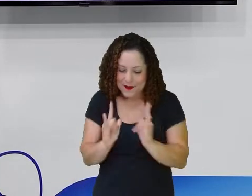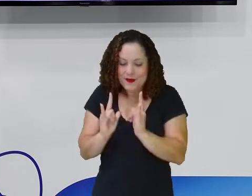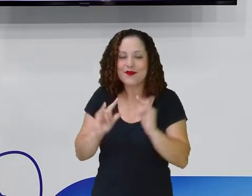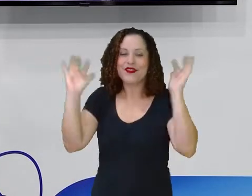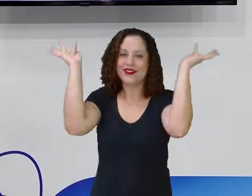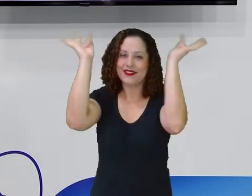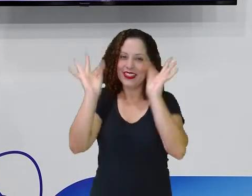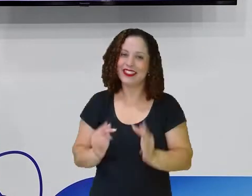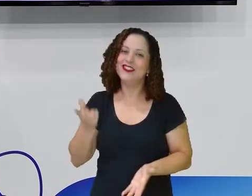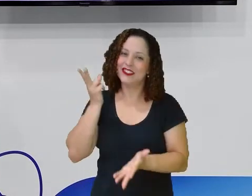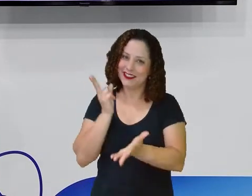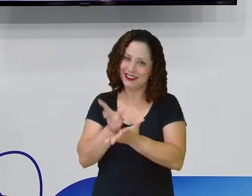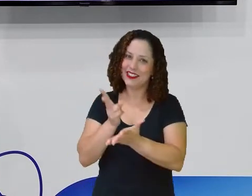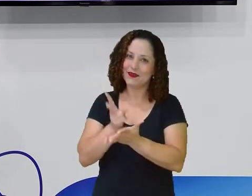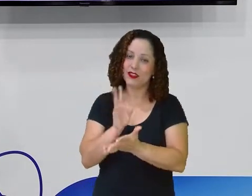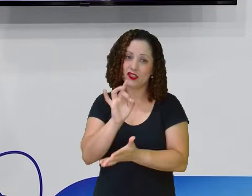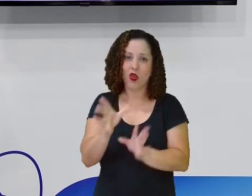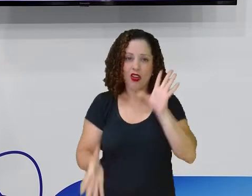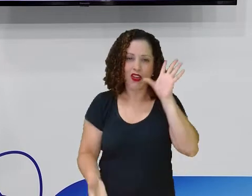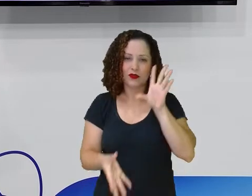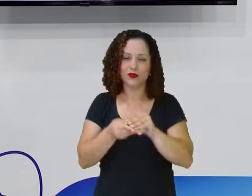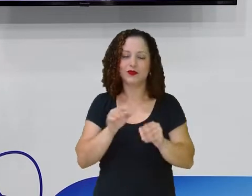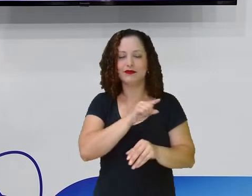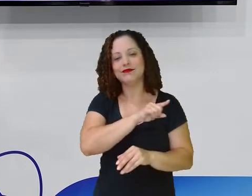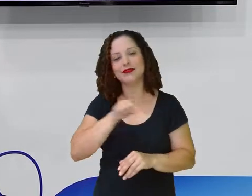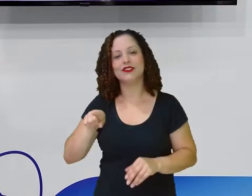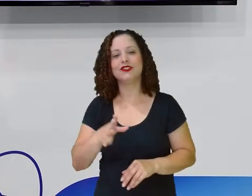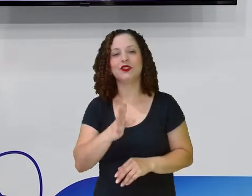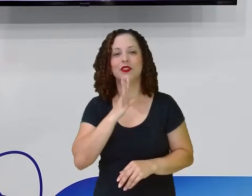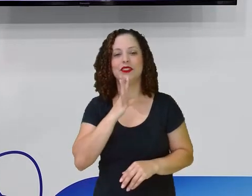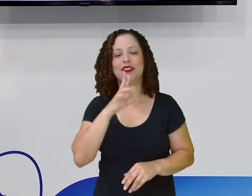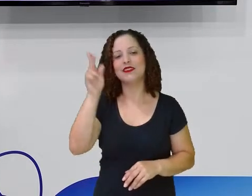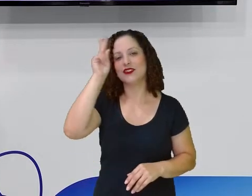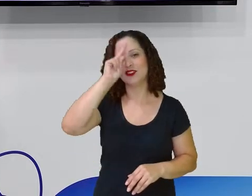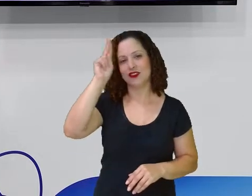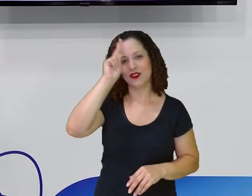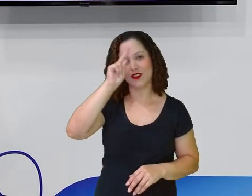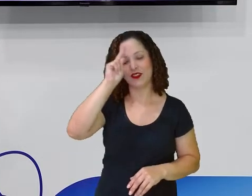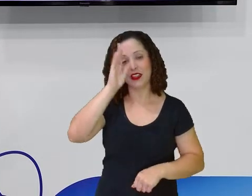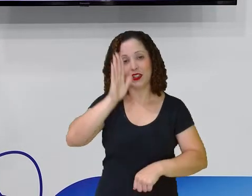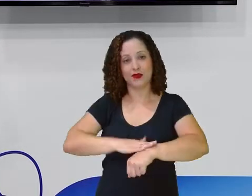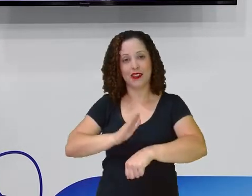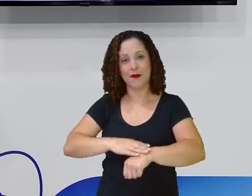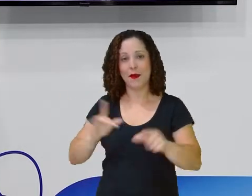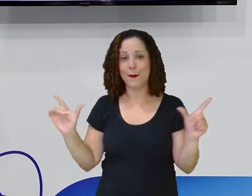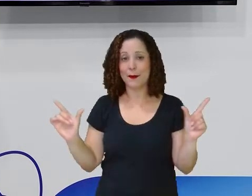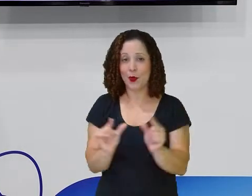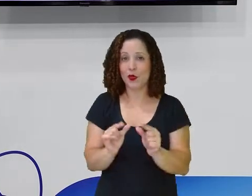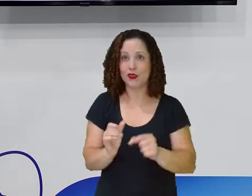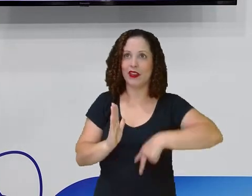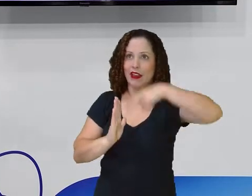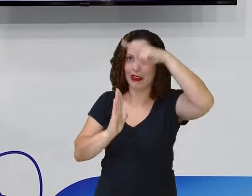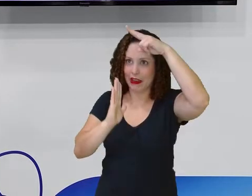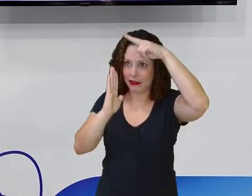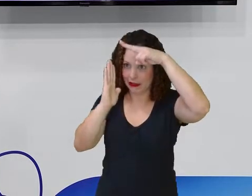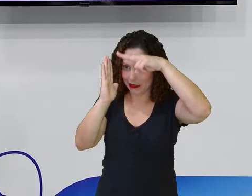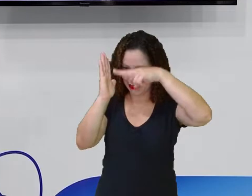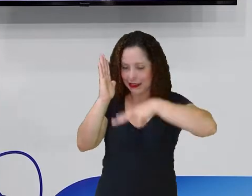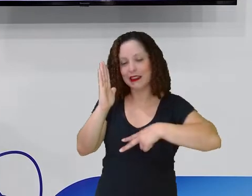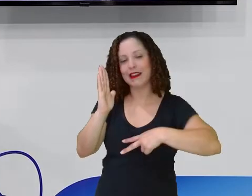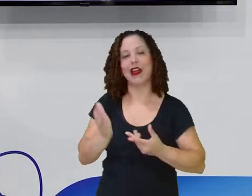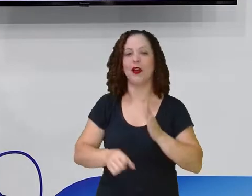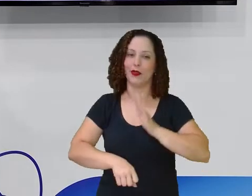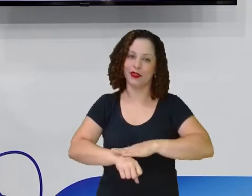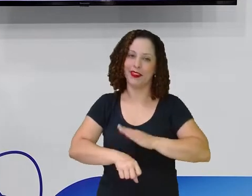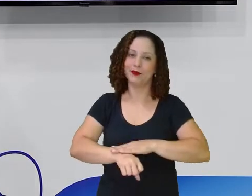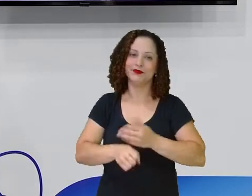sempre. Eu dei assim essa resumida porque eu sei que vocês conhecem, como o tempo da aula é curto, se eu fosse ler todinha a história novamente,